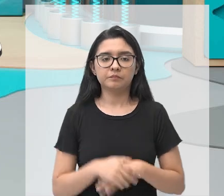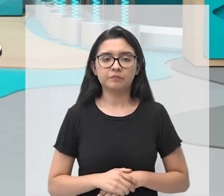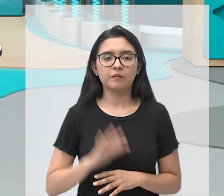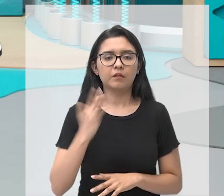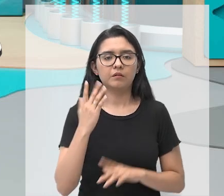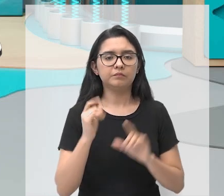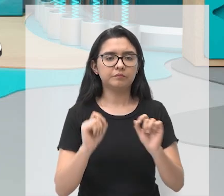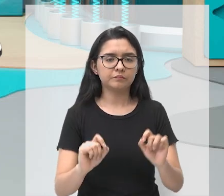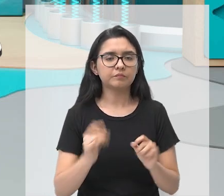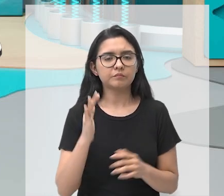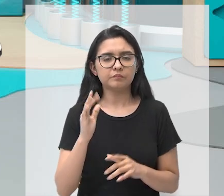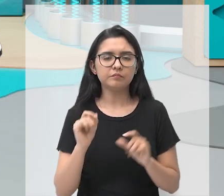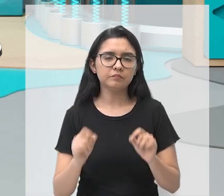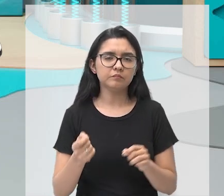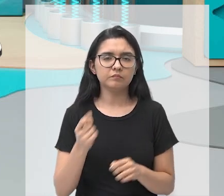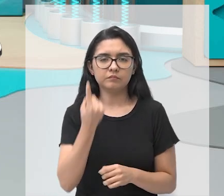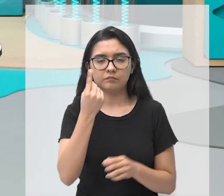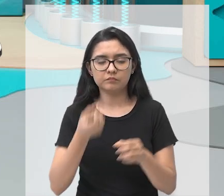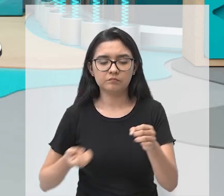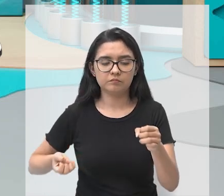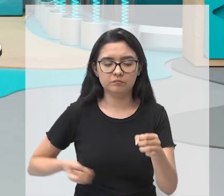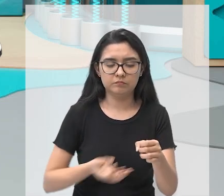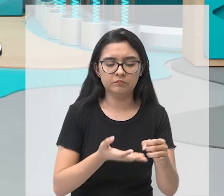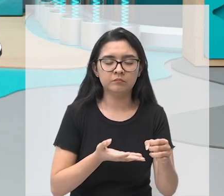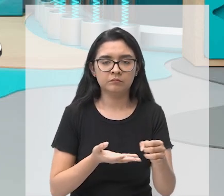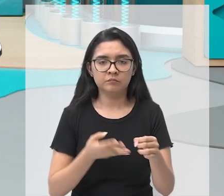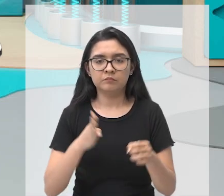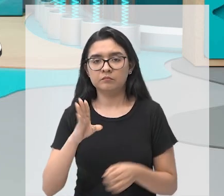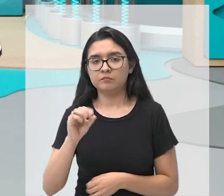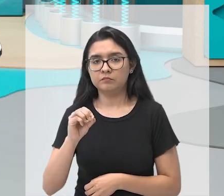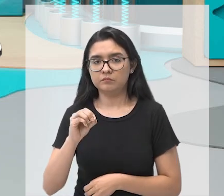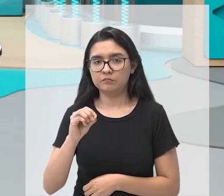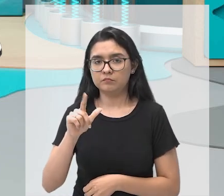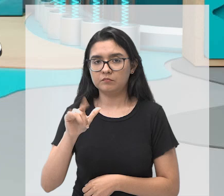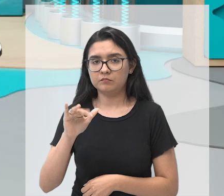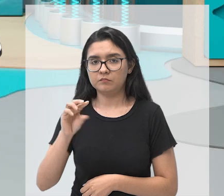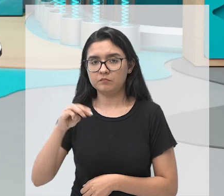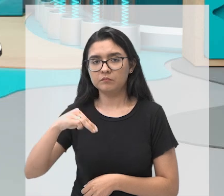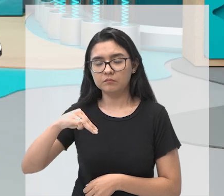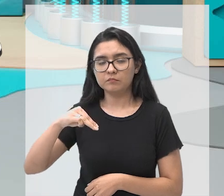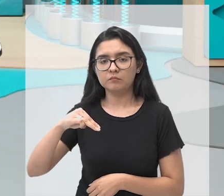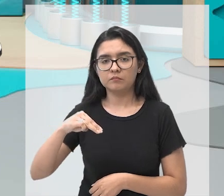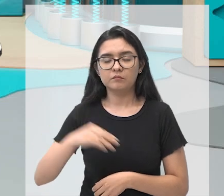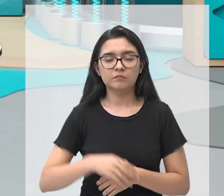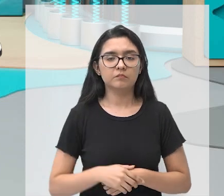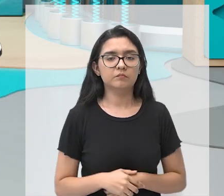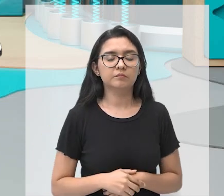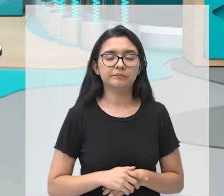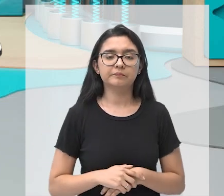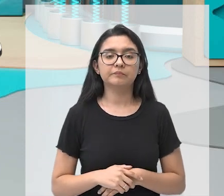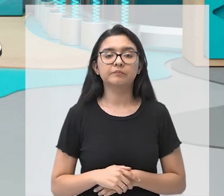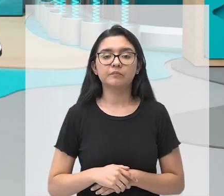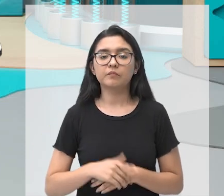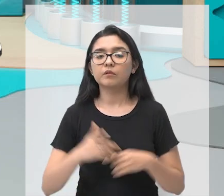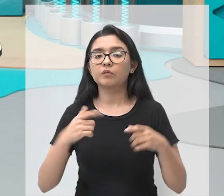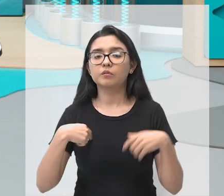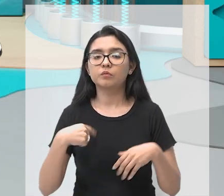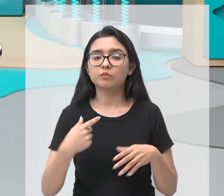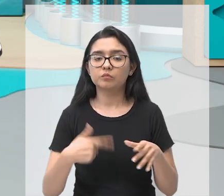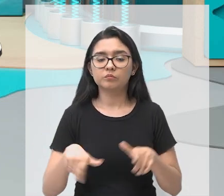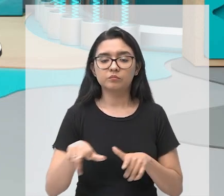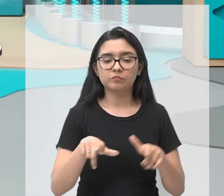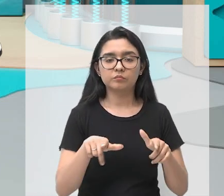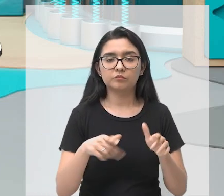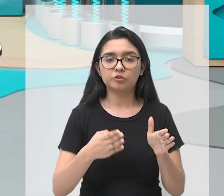se dar ali com o arremesso dessa pequena bola, né, do bolim, e o lugar onde o bolim